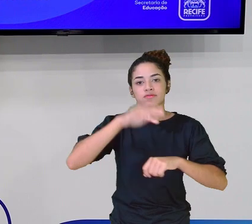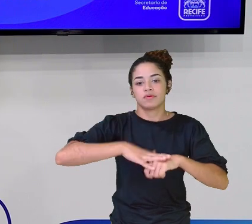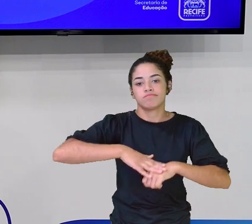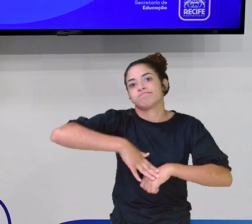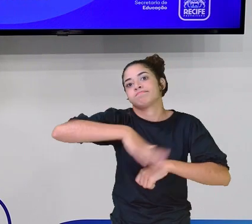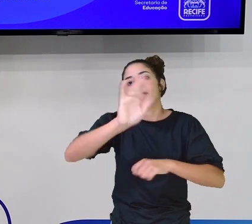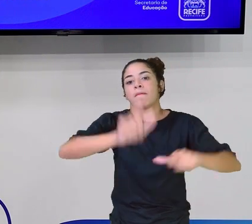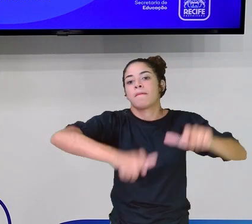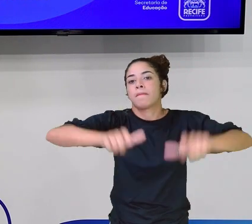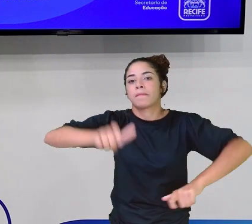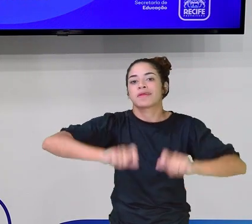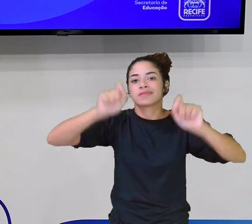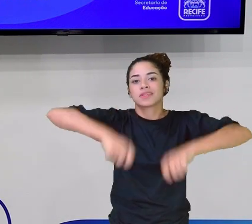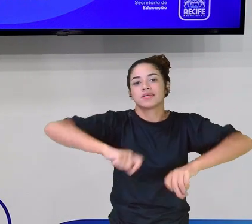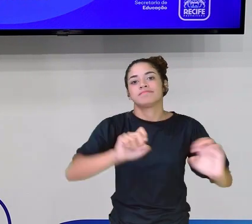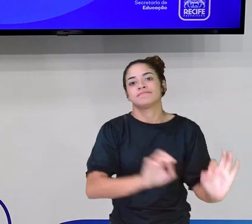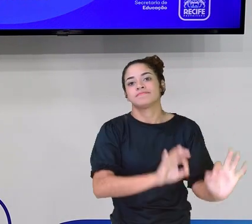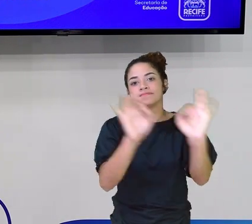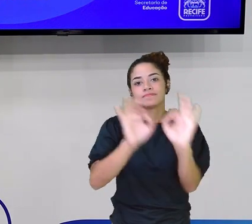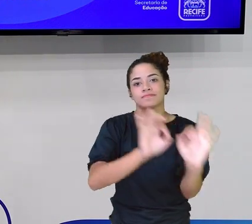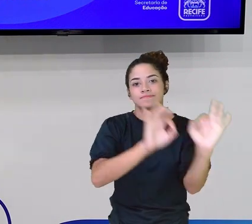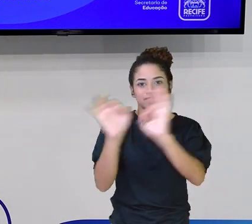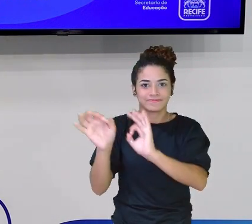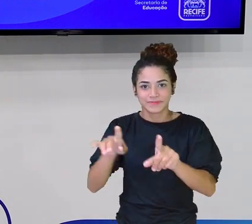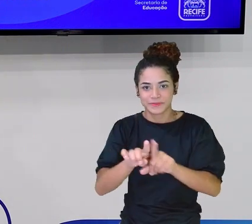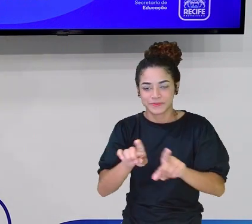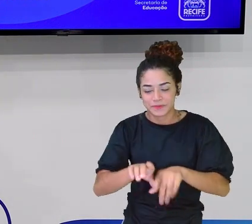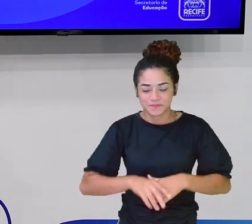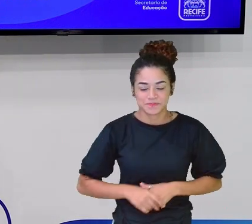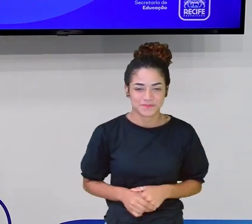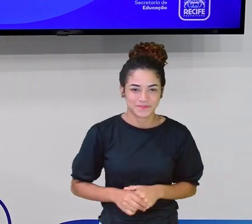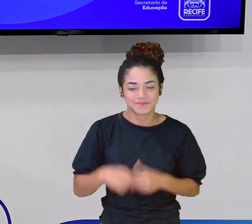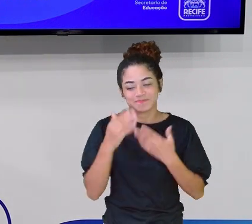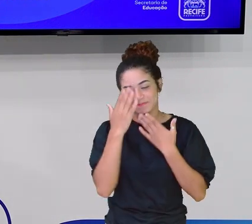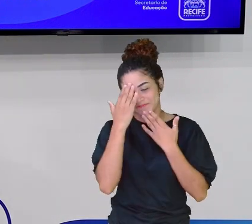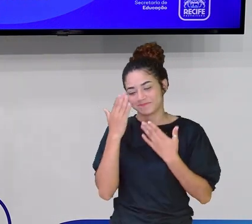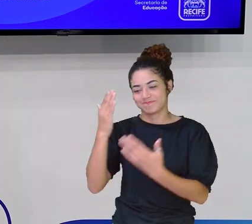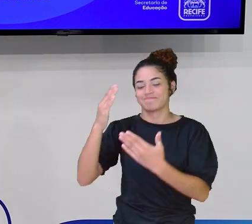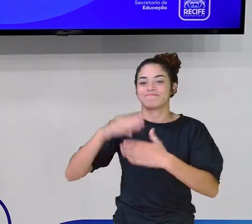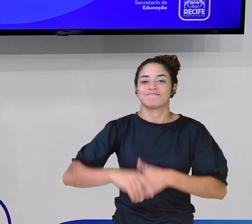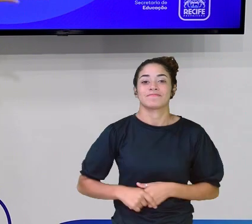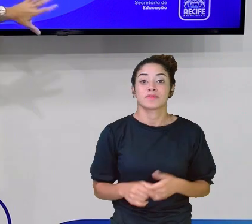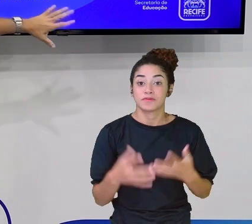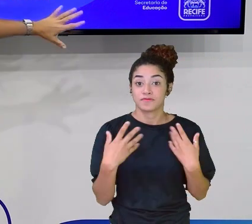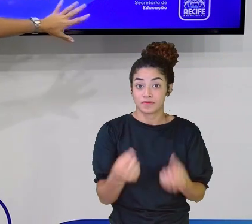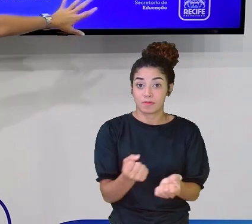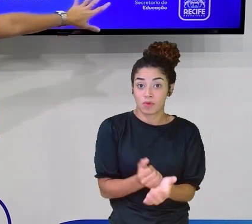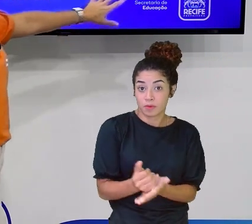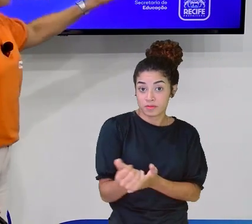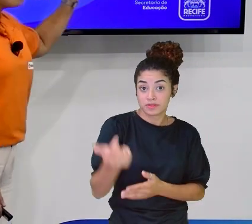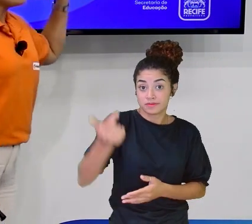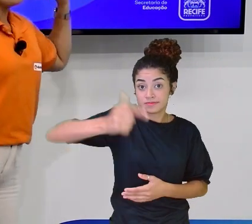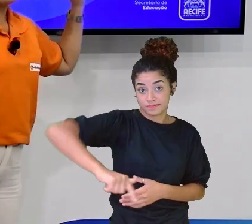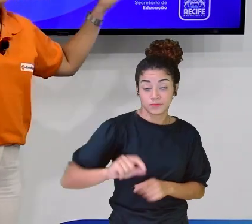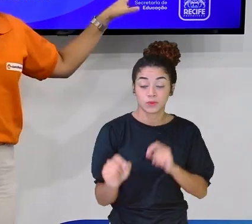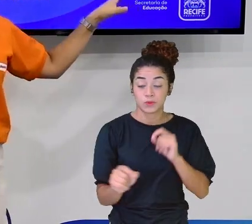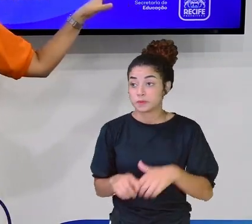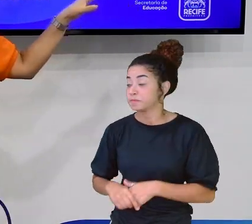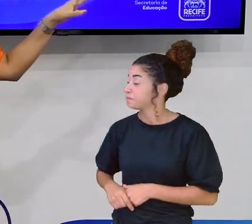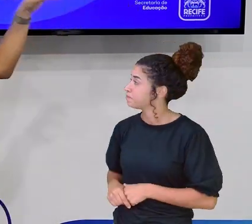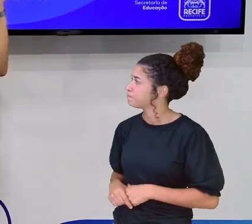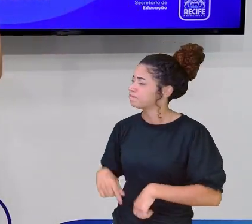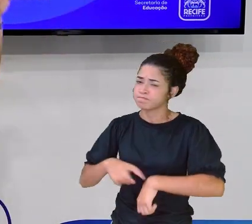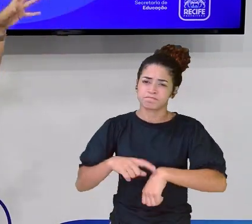consigam acompanhar as aulas do Educa, né? Então, muito obrigada. Vamos começar de imediato. Quando eu falo